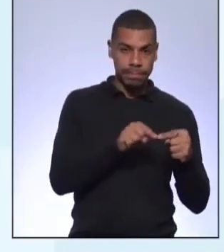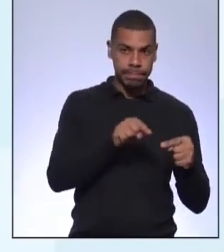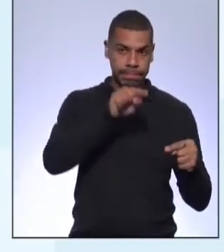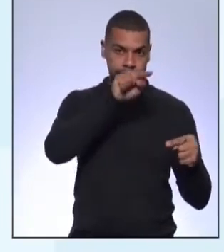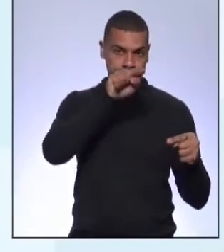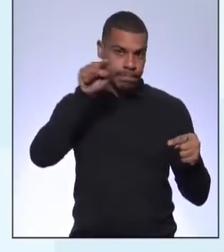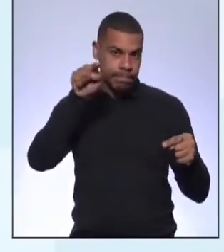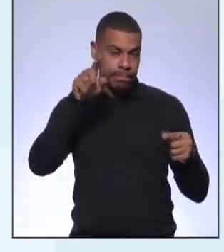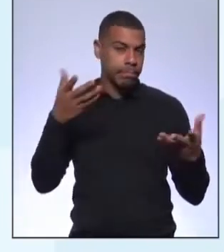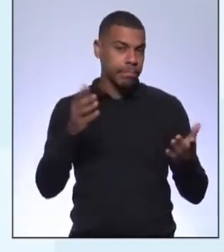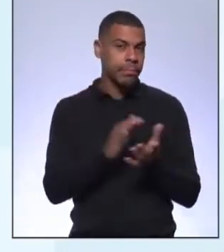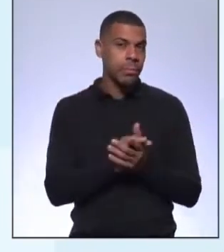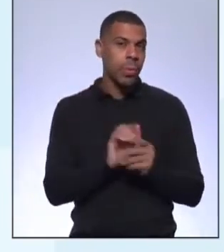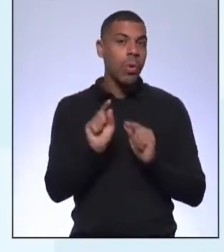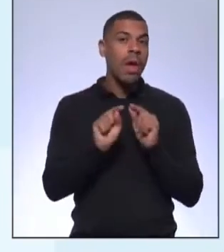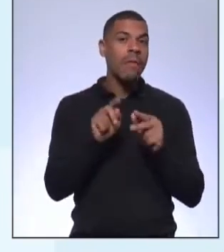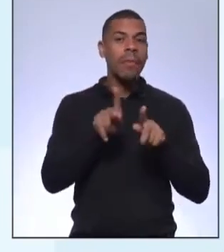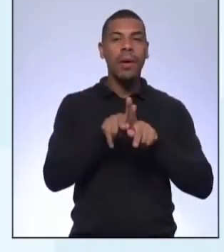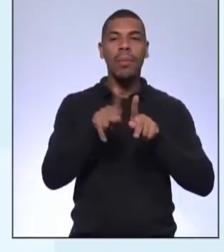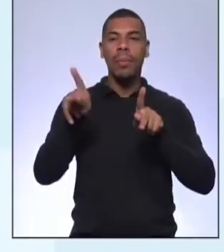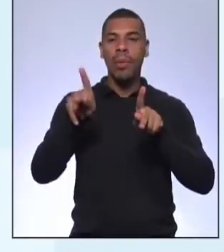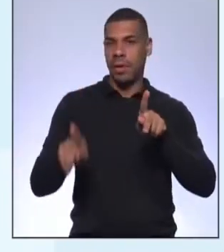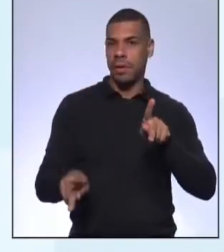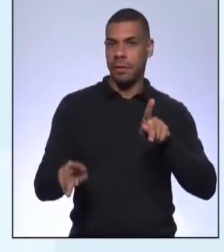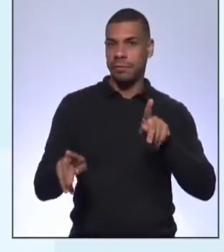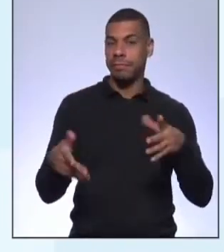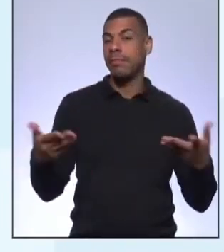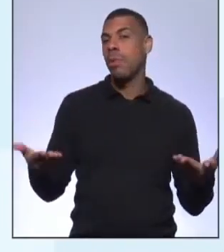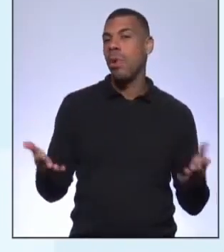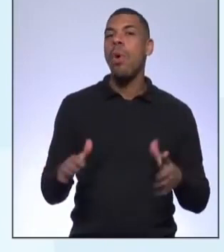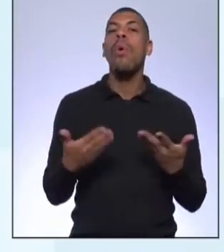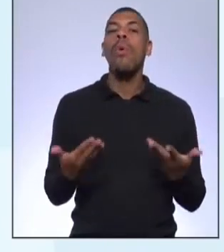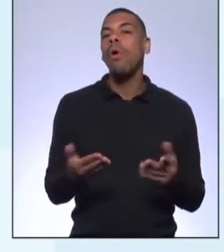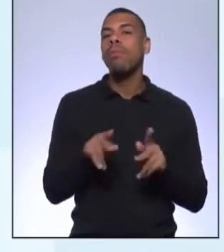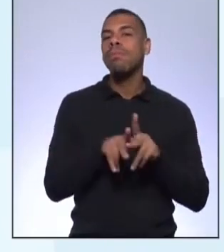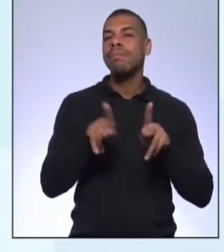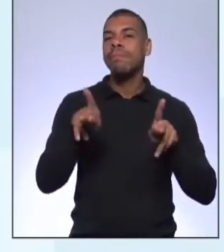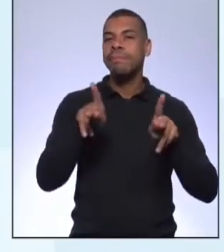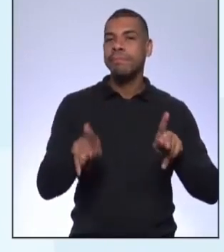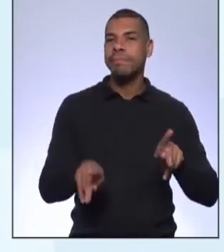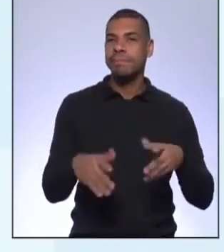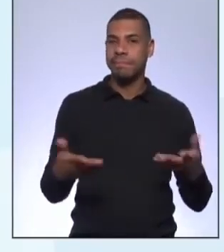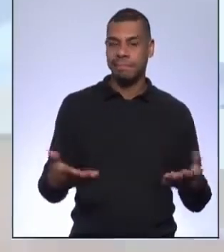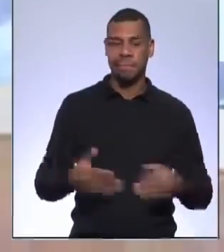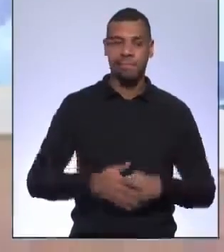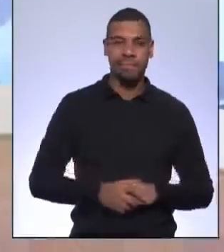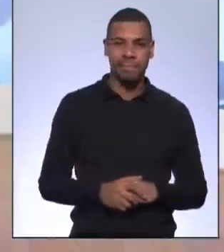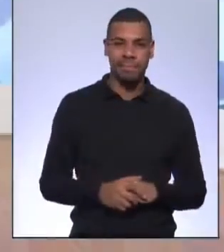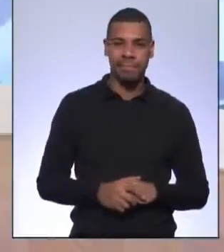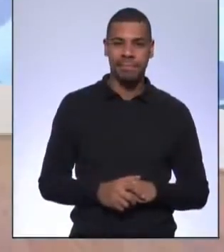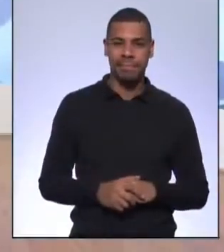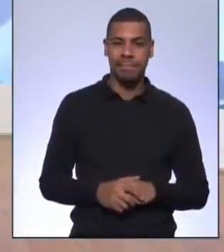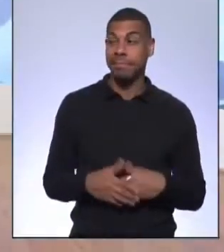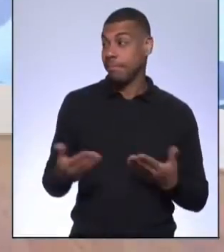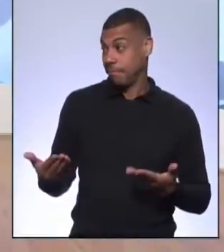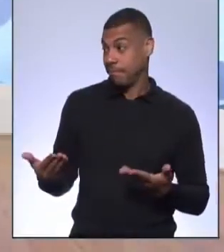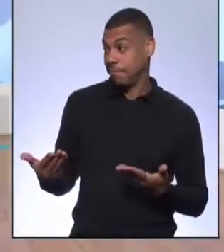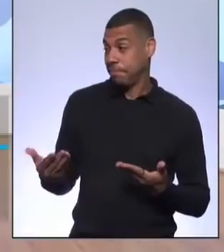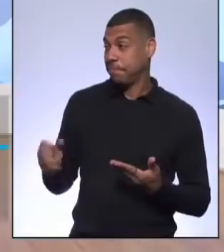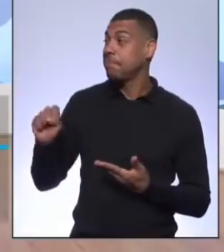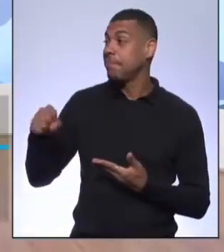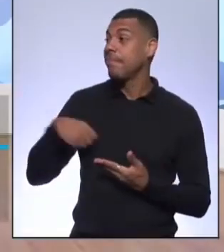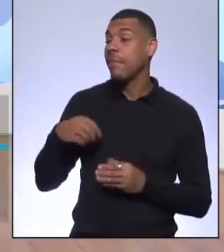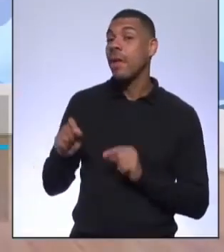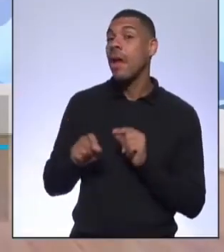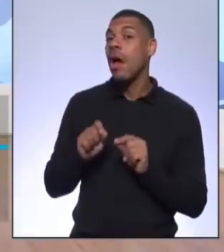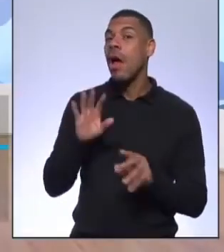E aí vai aparecer um polígono. E nós queremos saber que polígono é esse, Jonas. Utilizar o plano